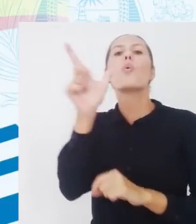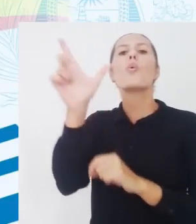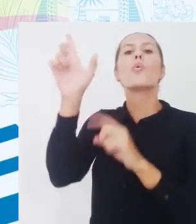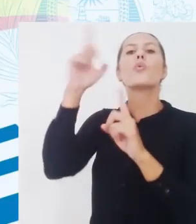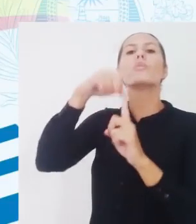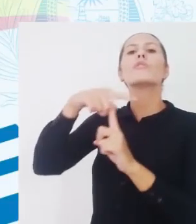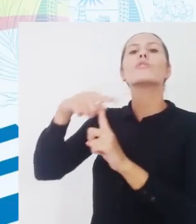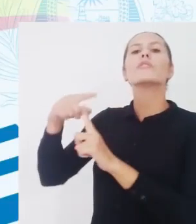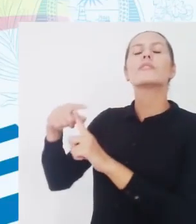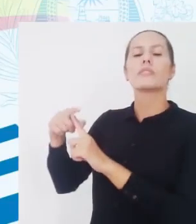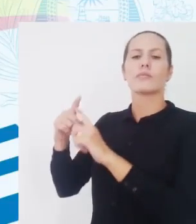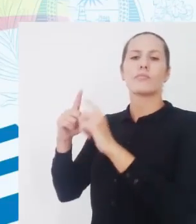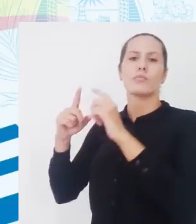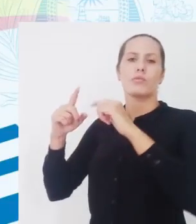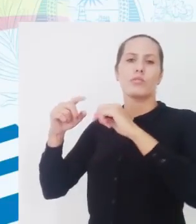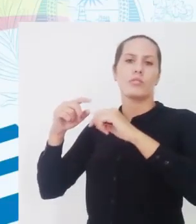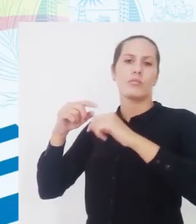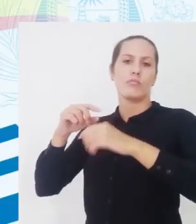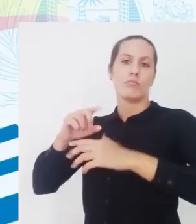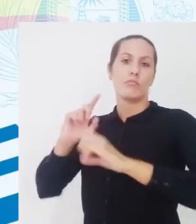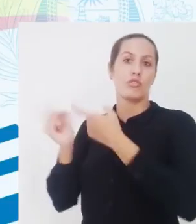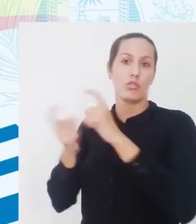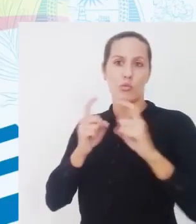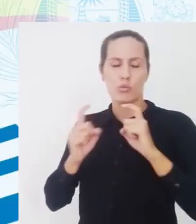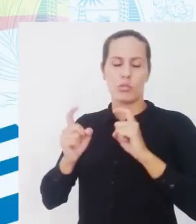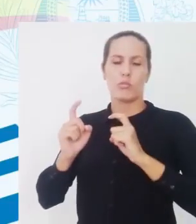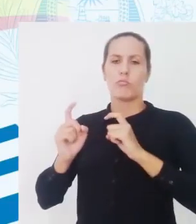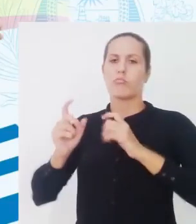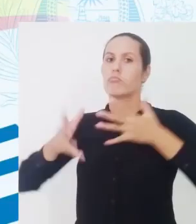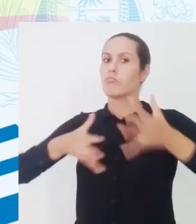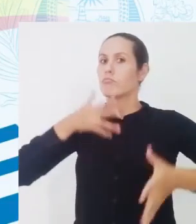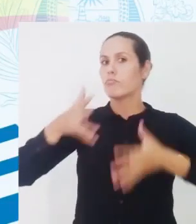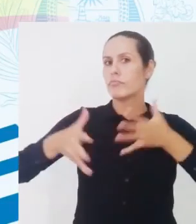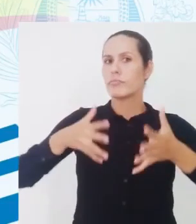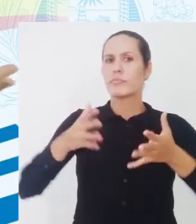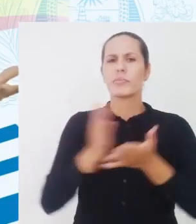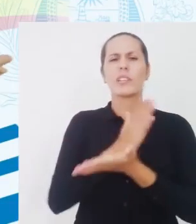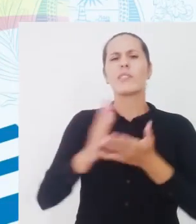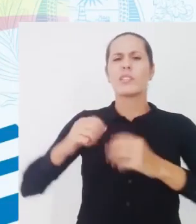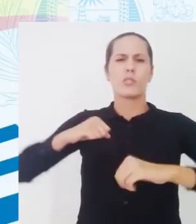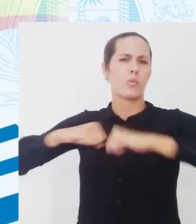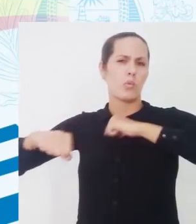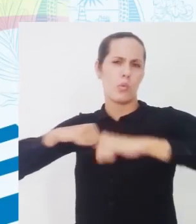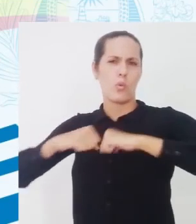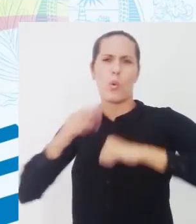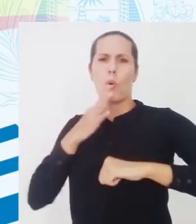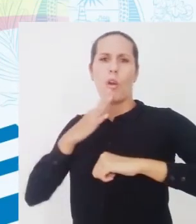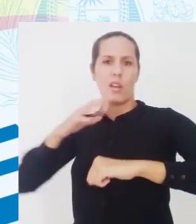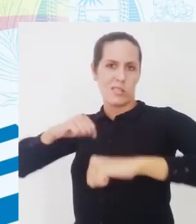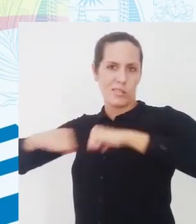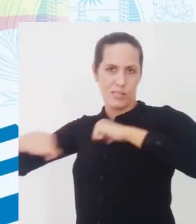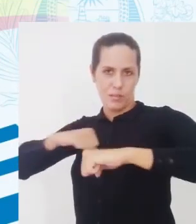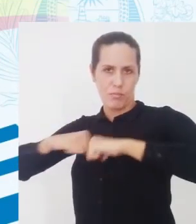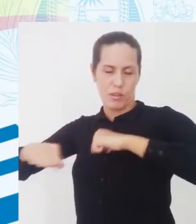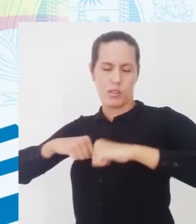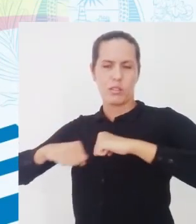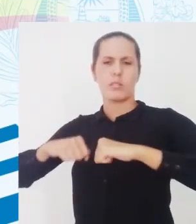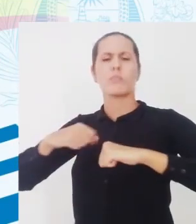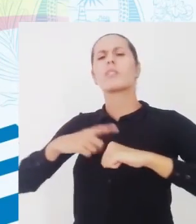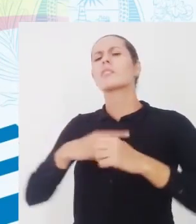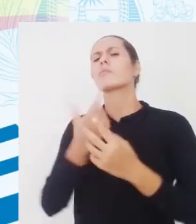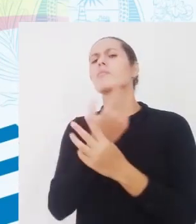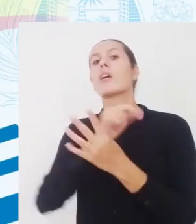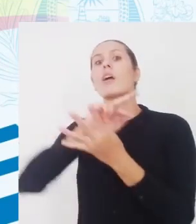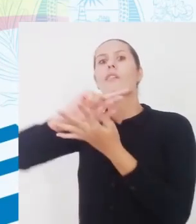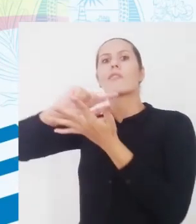Eu queria perguntar para você se você conhece outro tipo de discussão oral mais elaborada. Às vezes, a gente só conhece